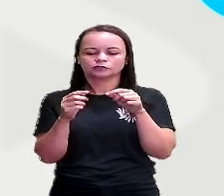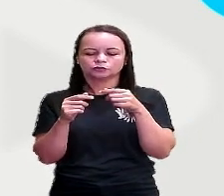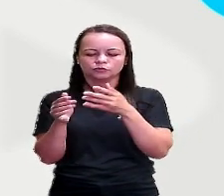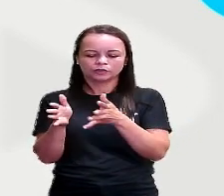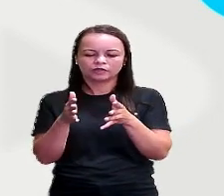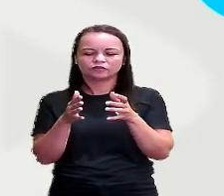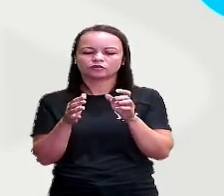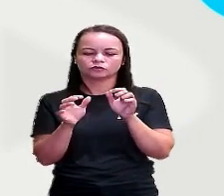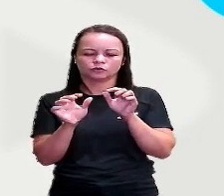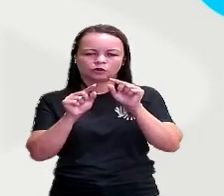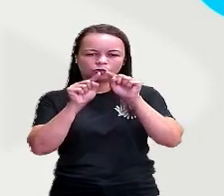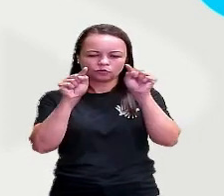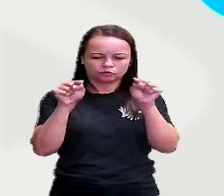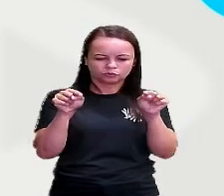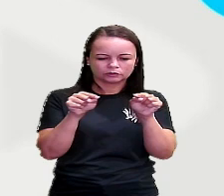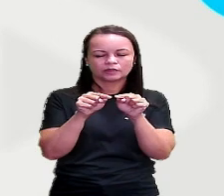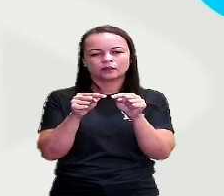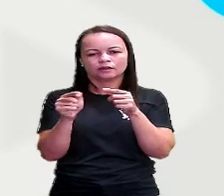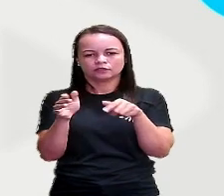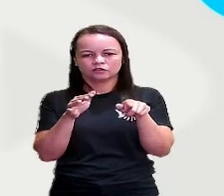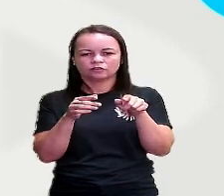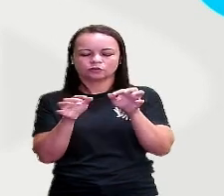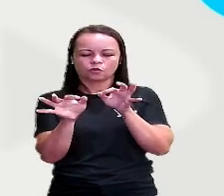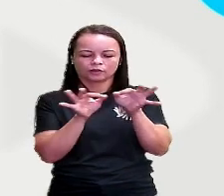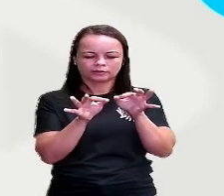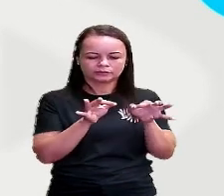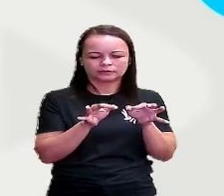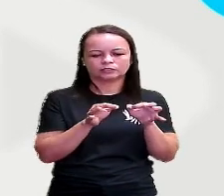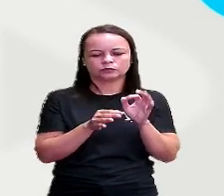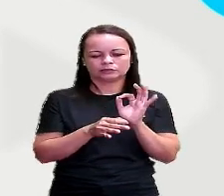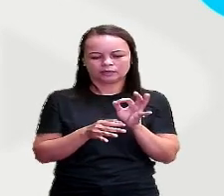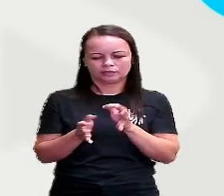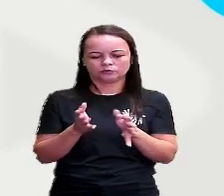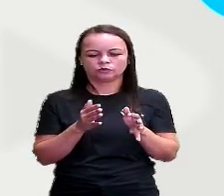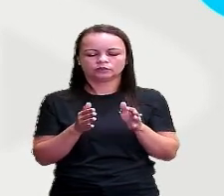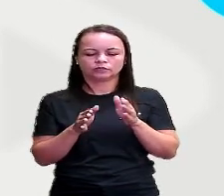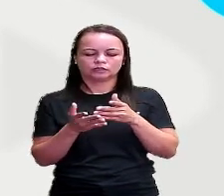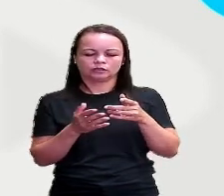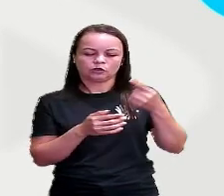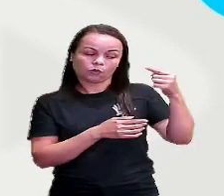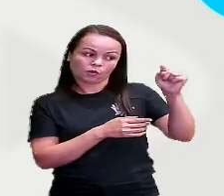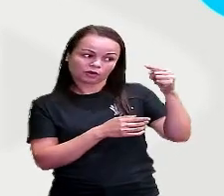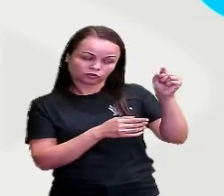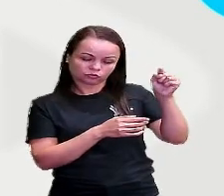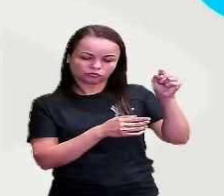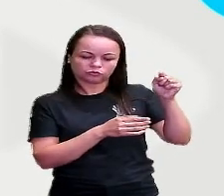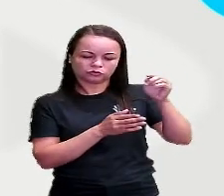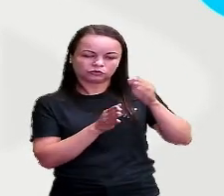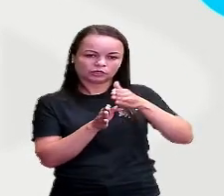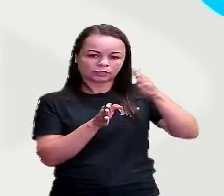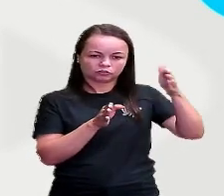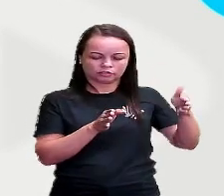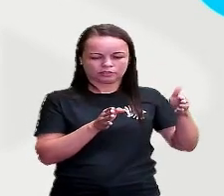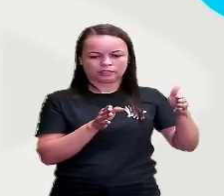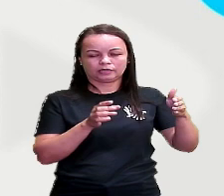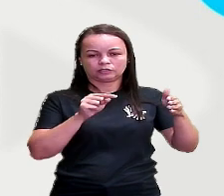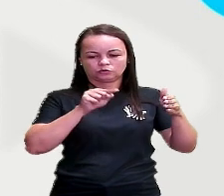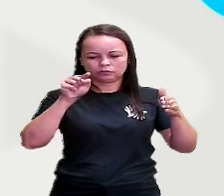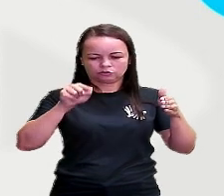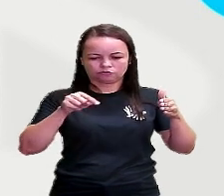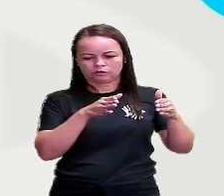e colocando no lugarzinho certinho. Então, as que tem acento agudo, botar na esquerda e as que tem o acento circunflexo na direita.